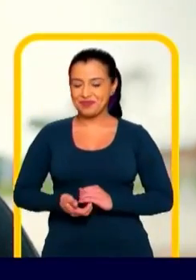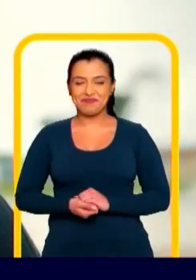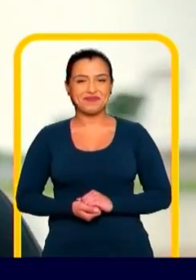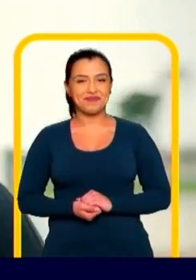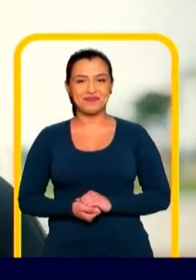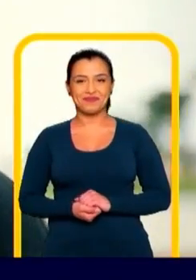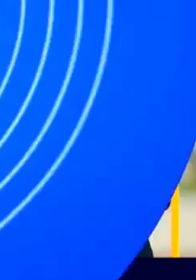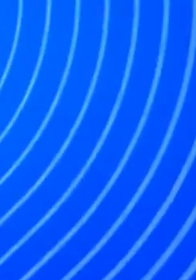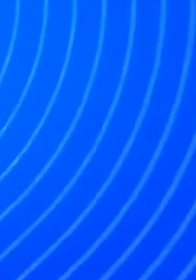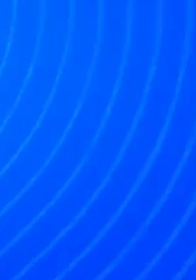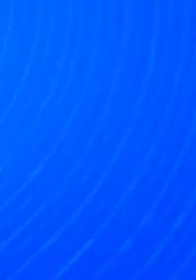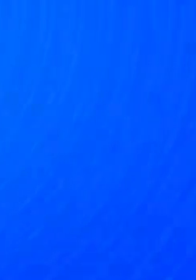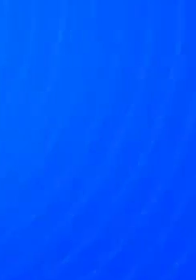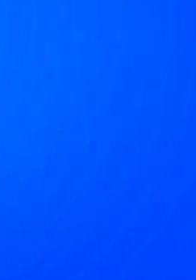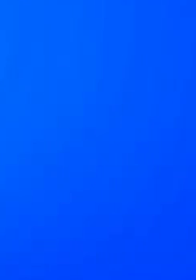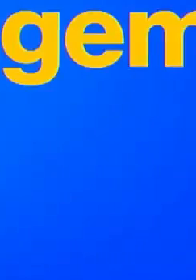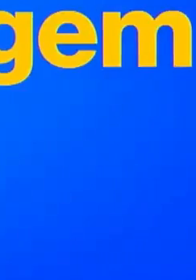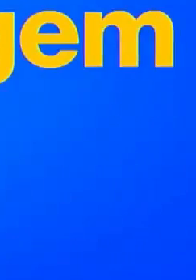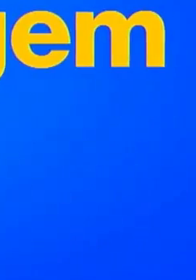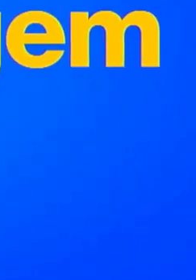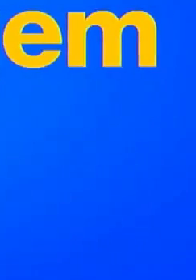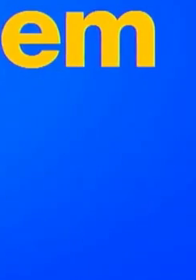do Brasil.